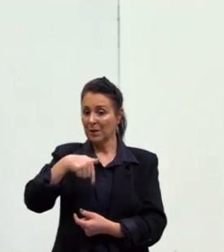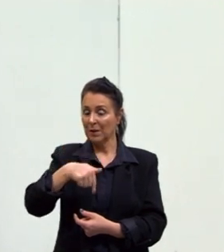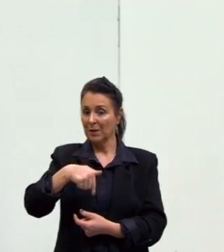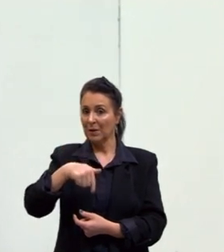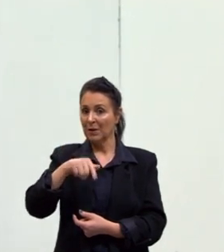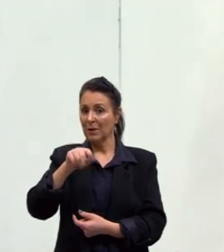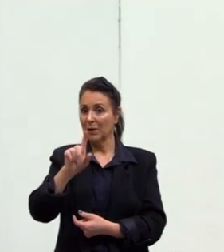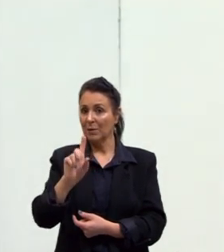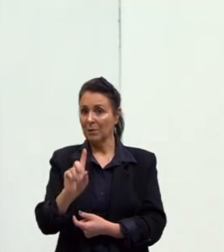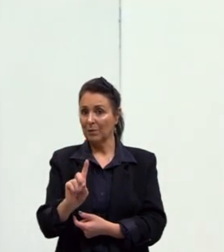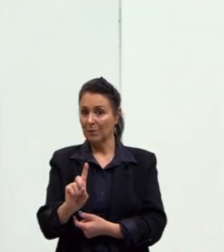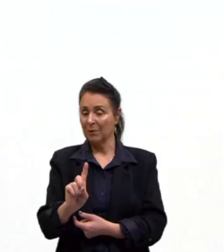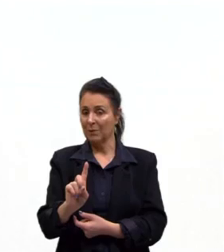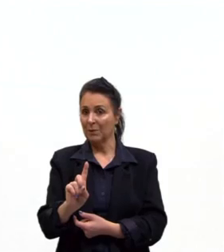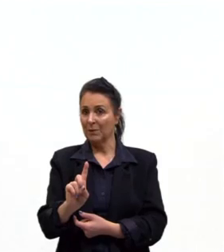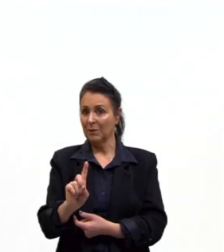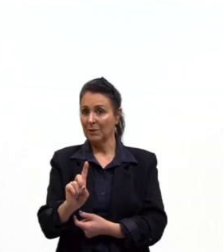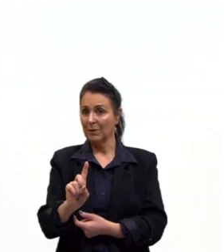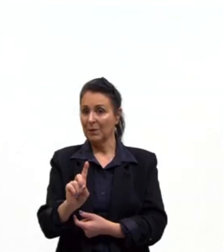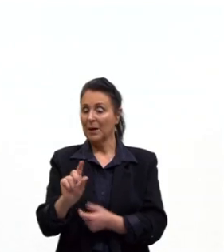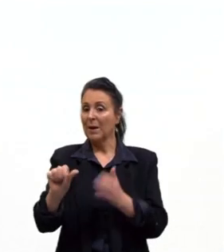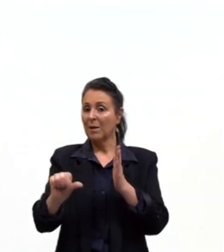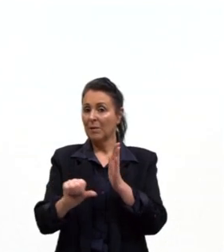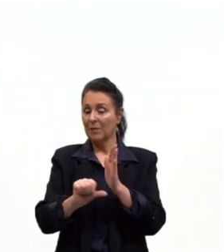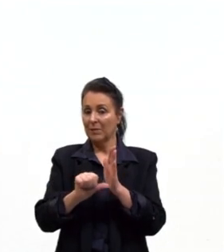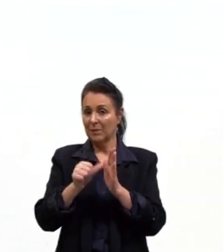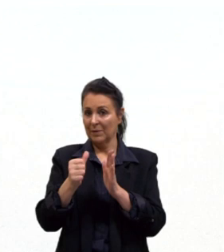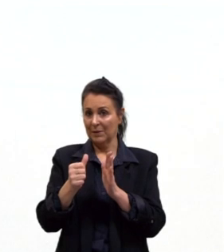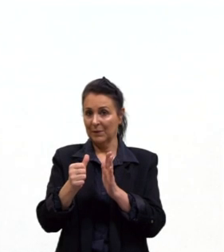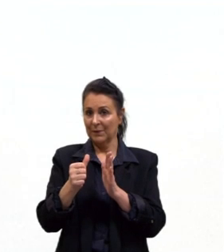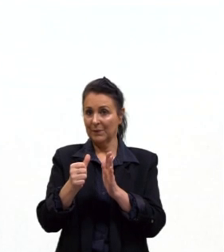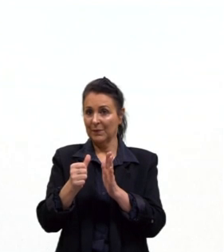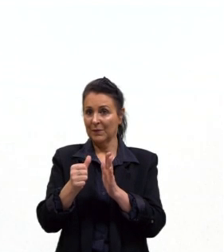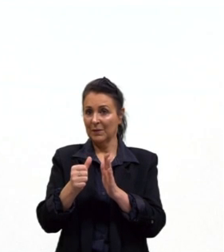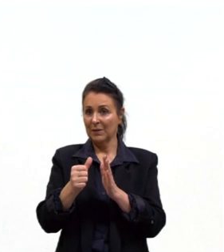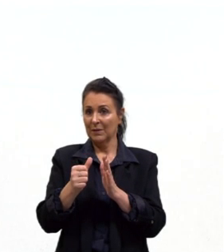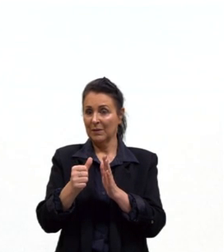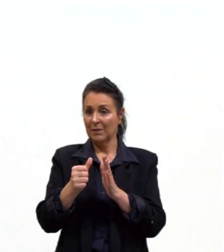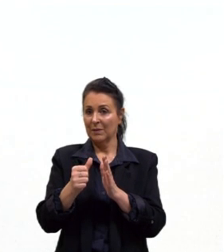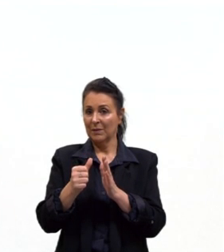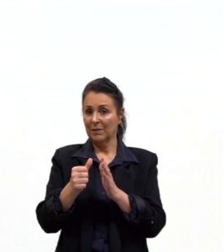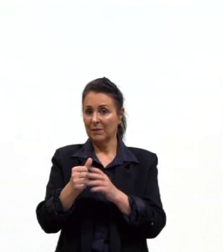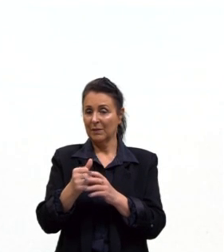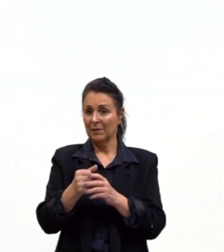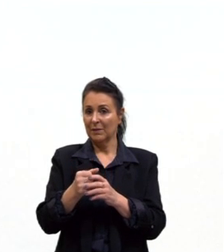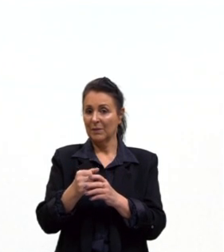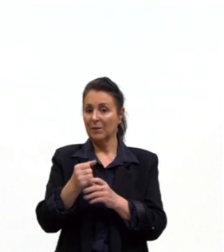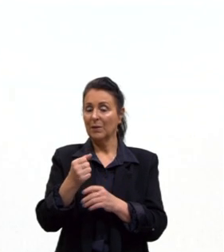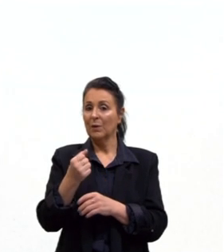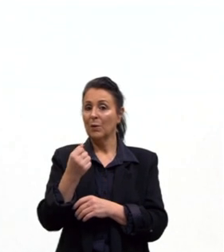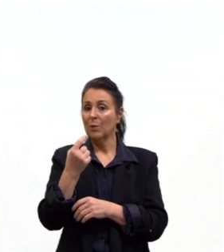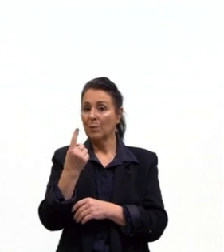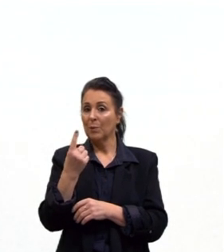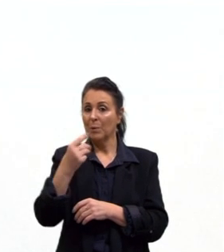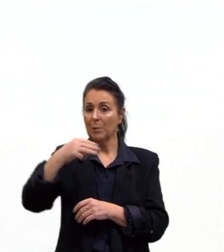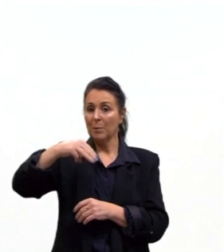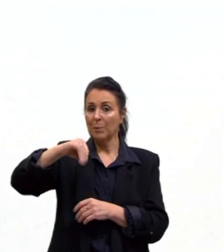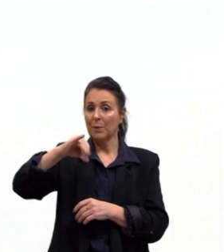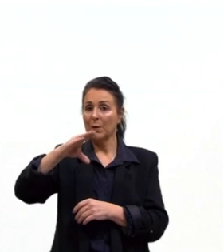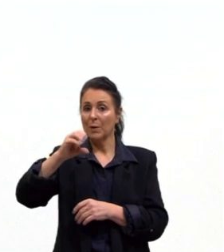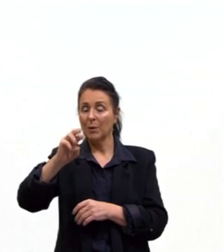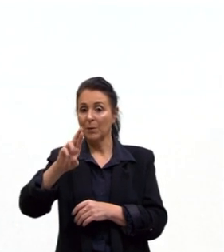que um vamos chamar de que um a primeira tá então um o microblog